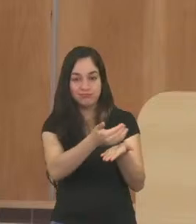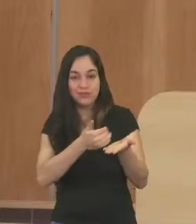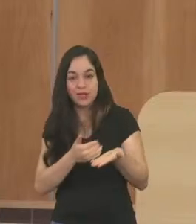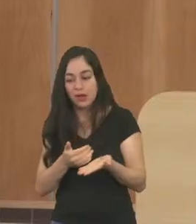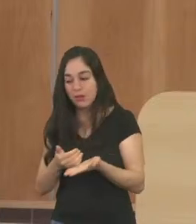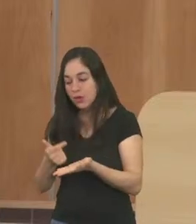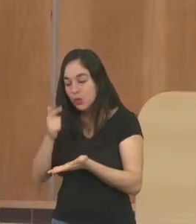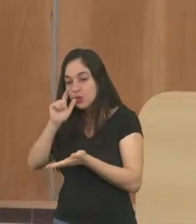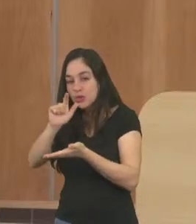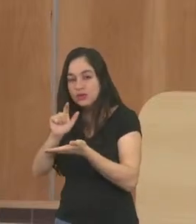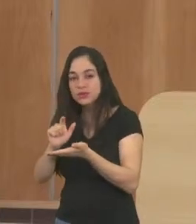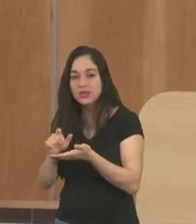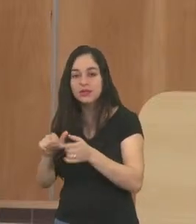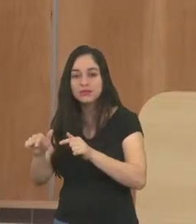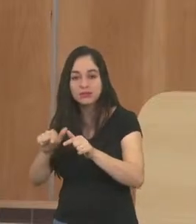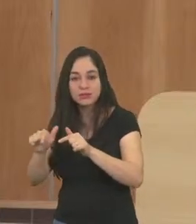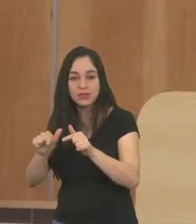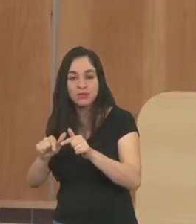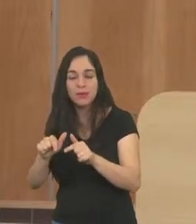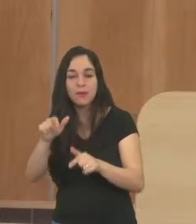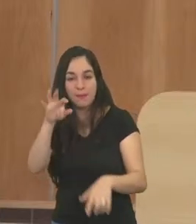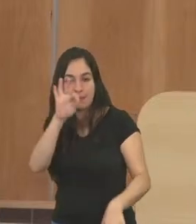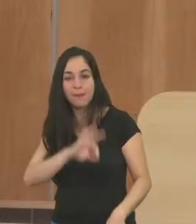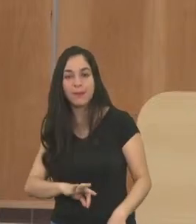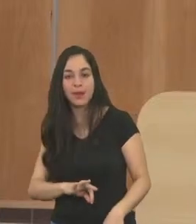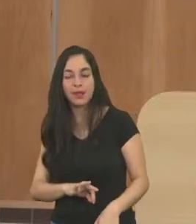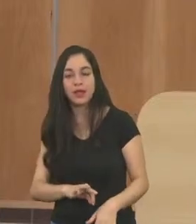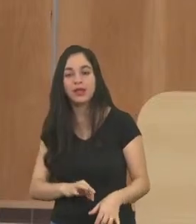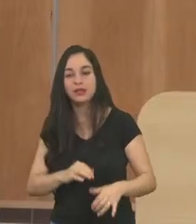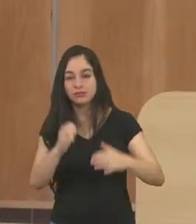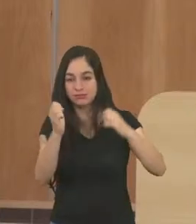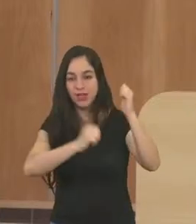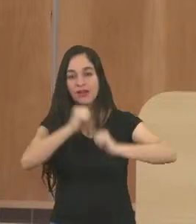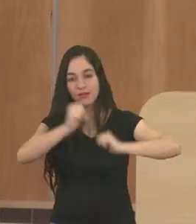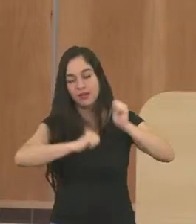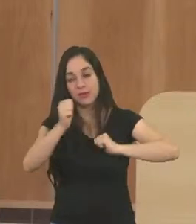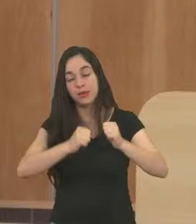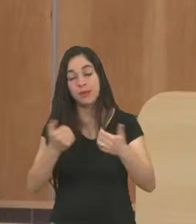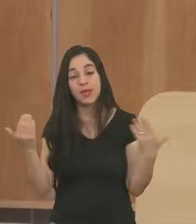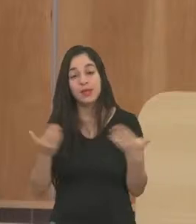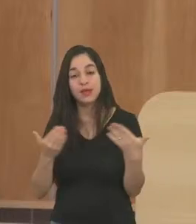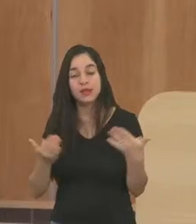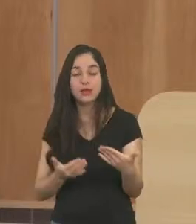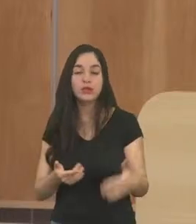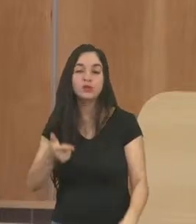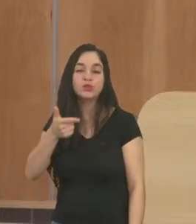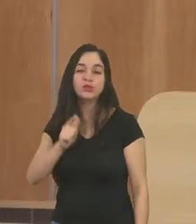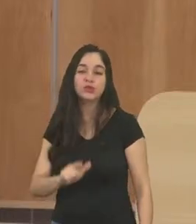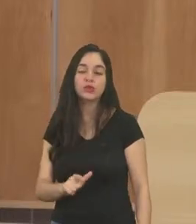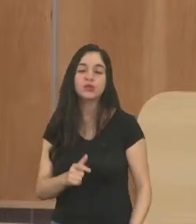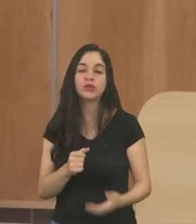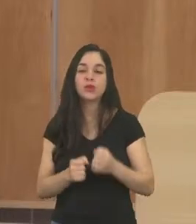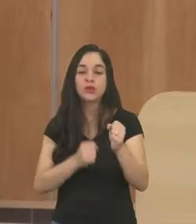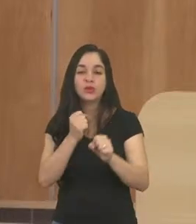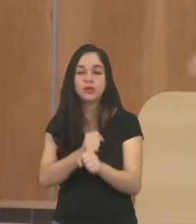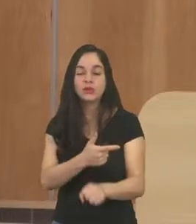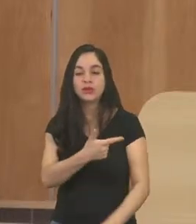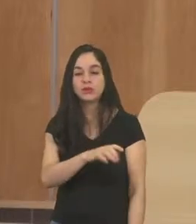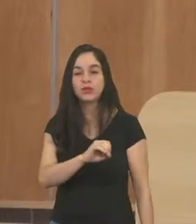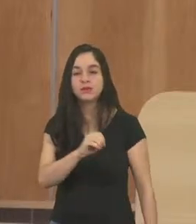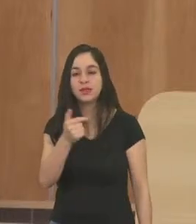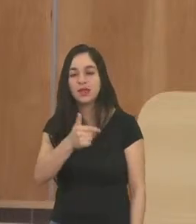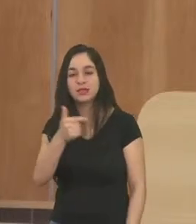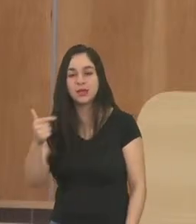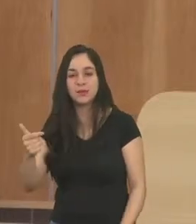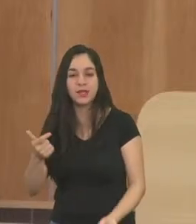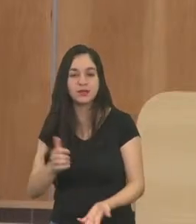Com a injeção de dinheiro, pagou os salários e a fábrica voltou a rodar. E agora começa em 2022 uma nova crise. Por isso